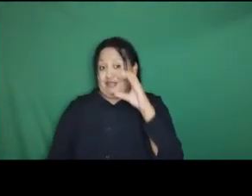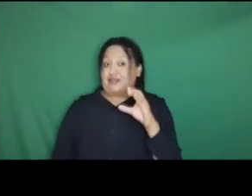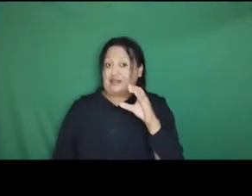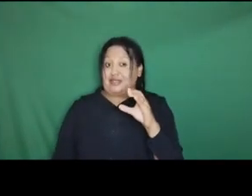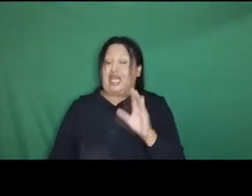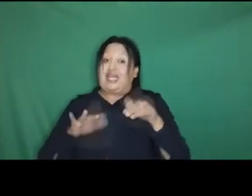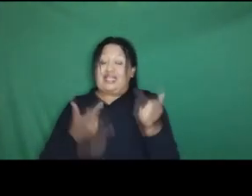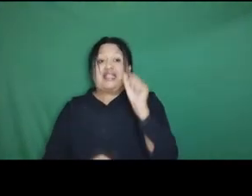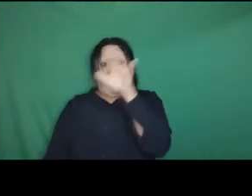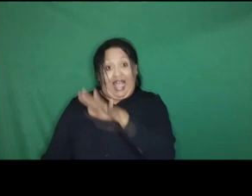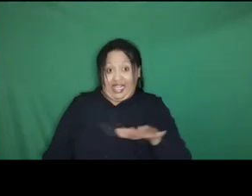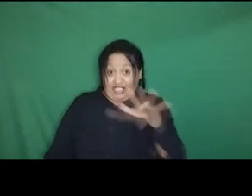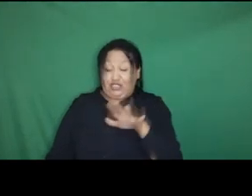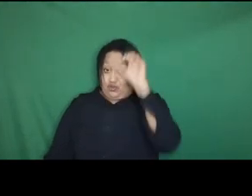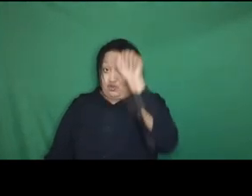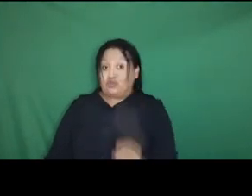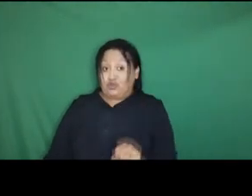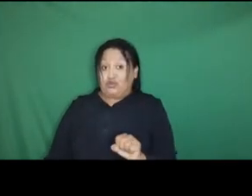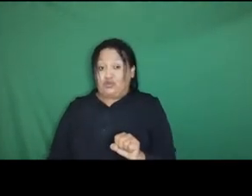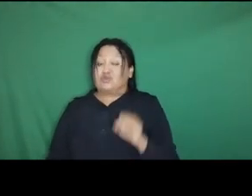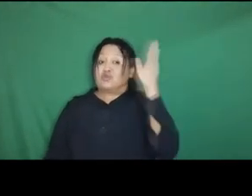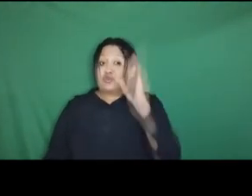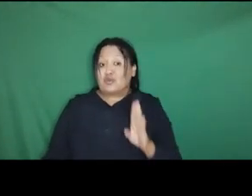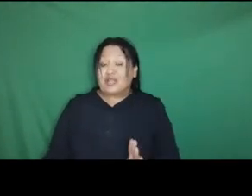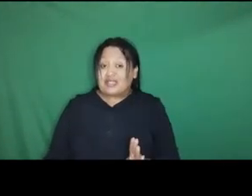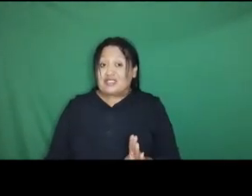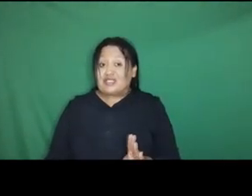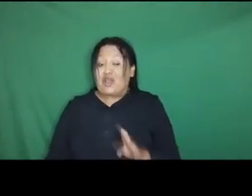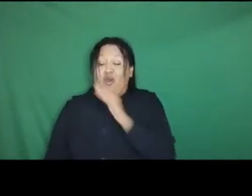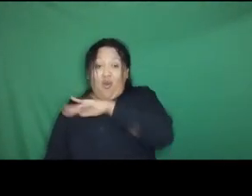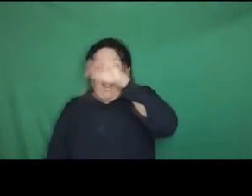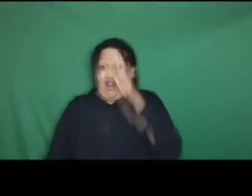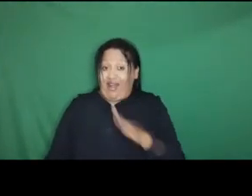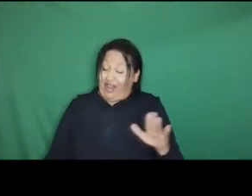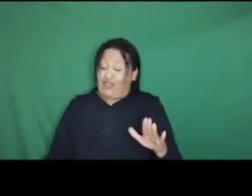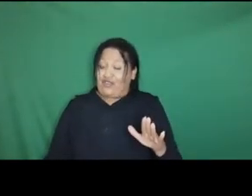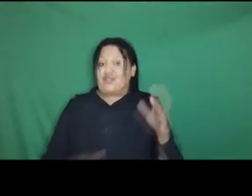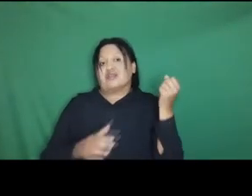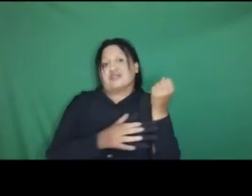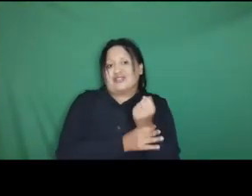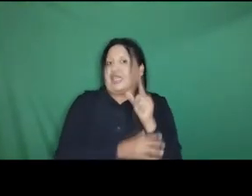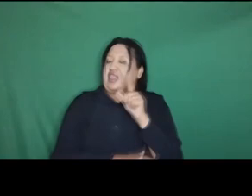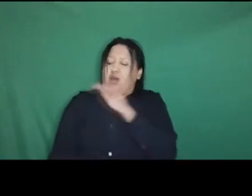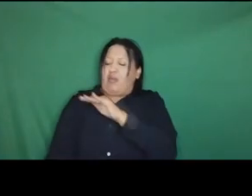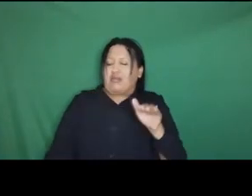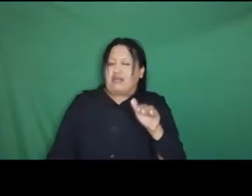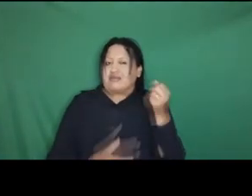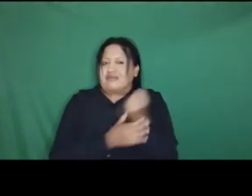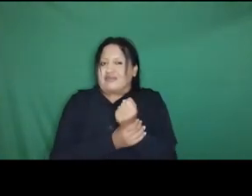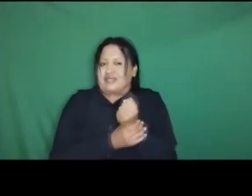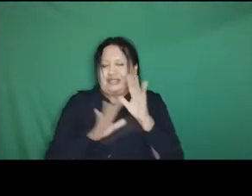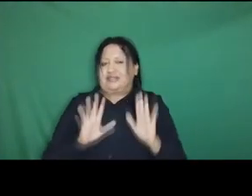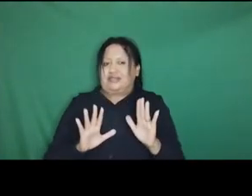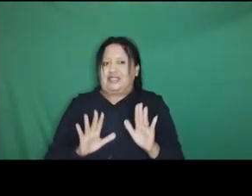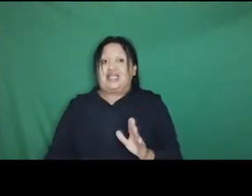c que na região sul do Brasil o relevo de Planalto é predominante não é a planície que é predominante no sul